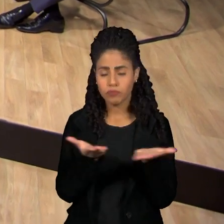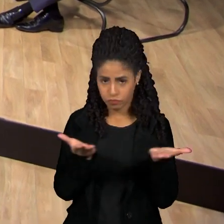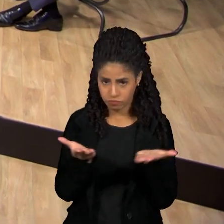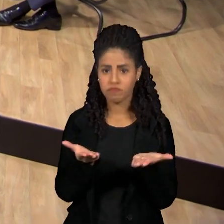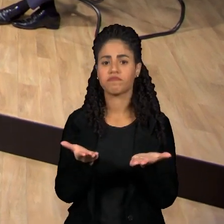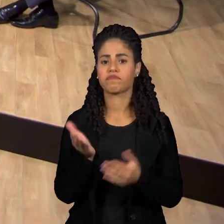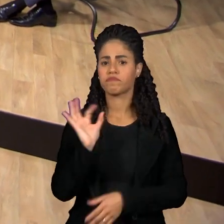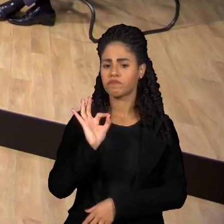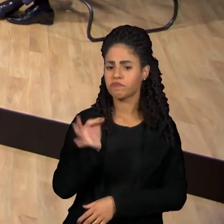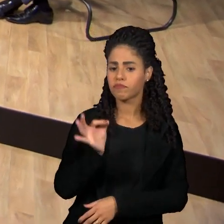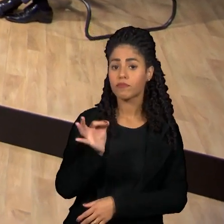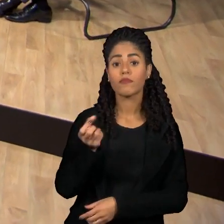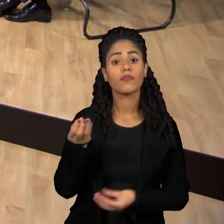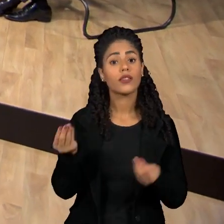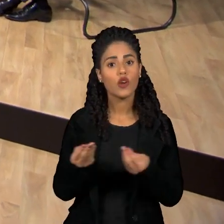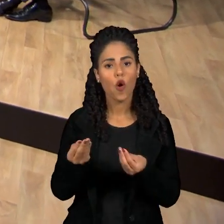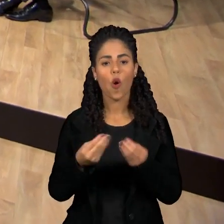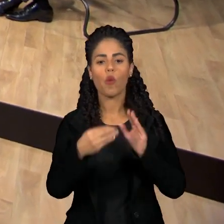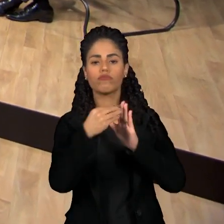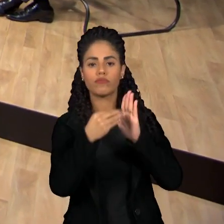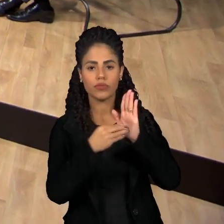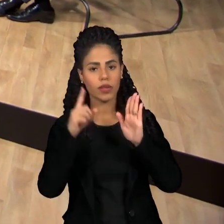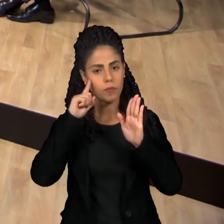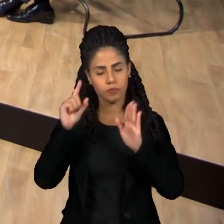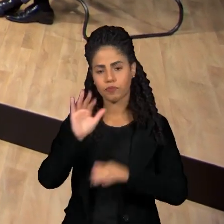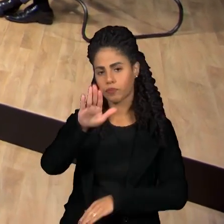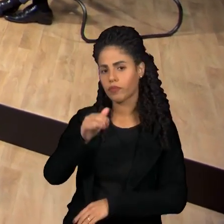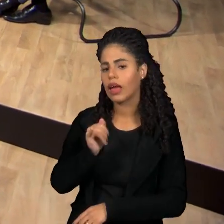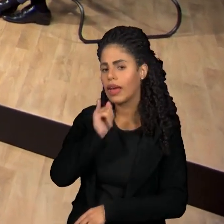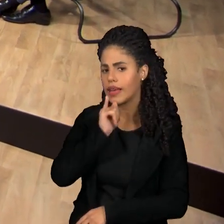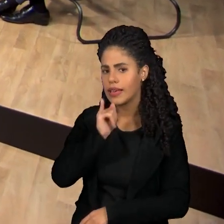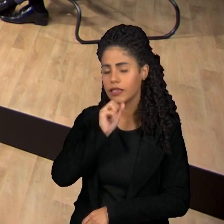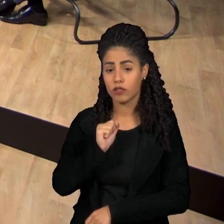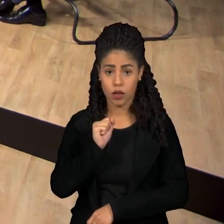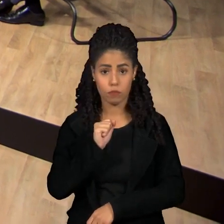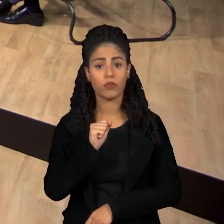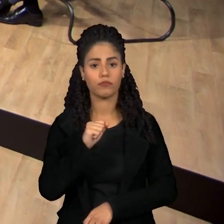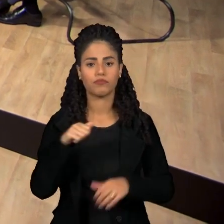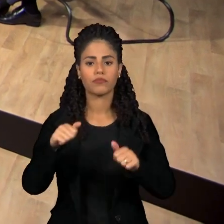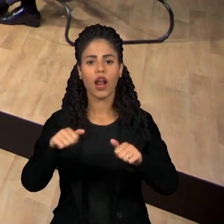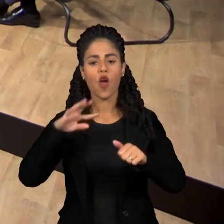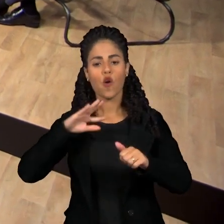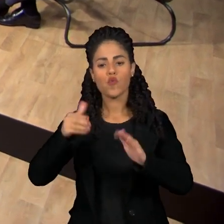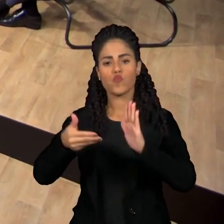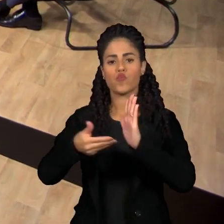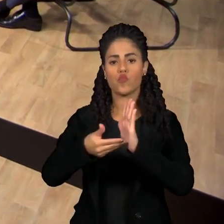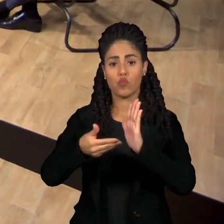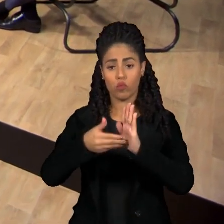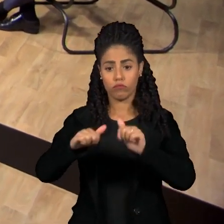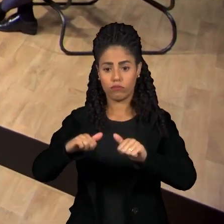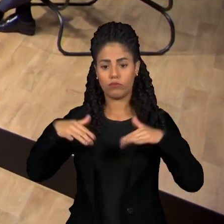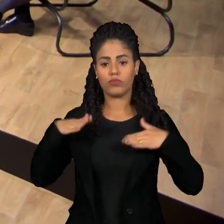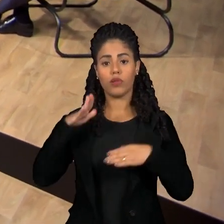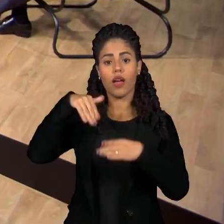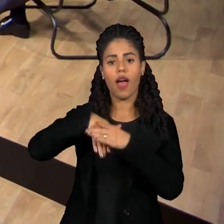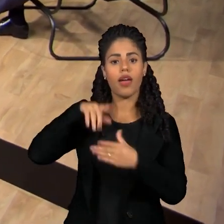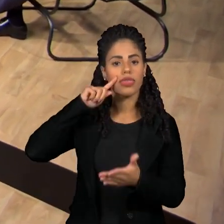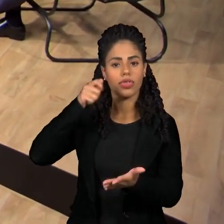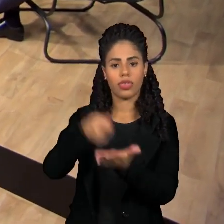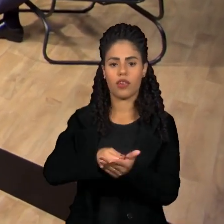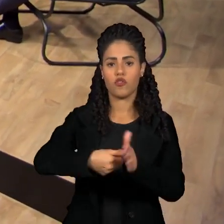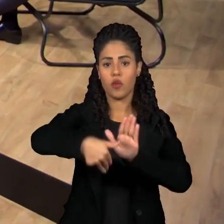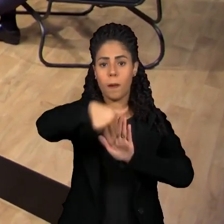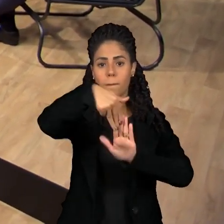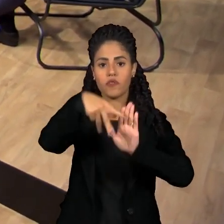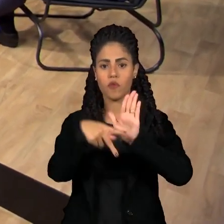poder, que vão transferindo poder de agenda para a Câmara. Então, por exemplo, o Supremo decide que a medida provisória que antes pautava